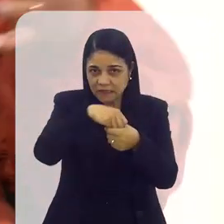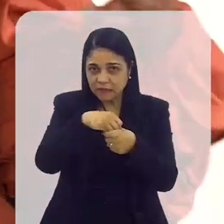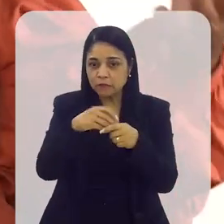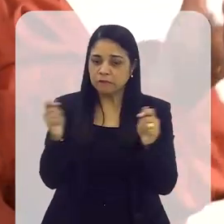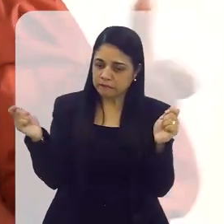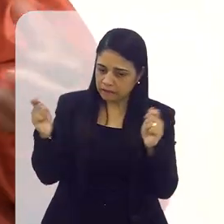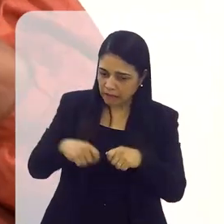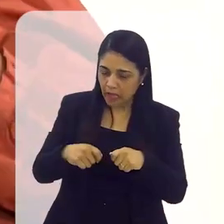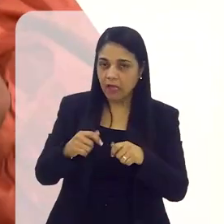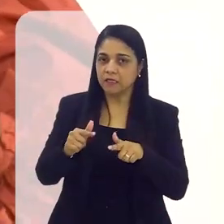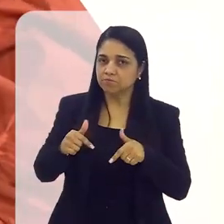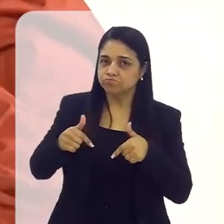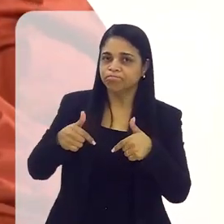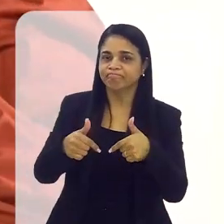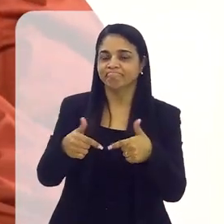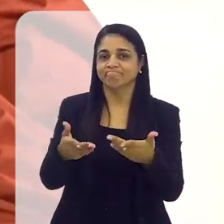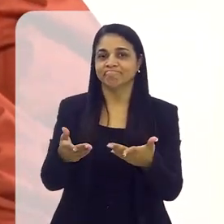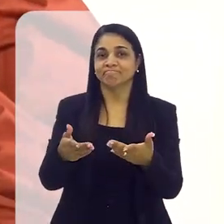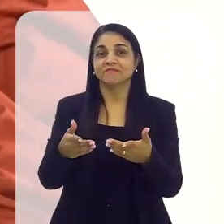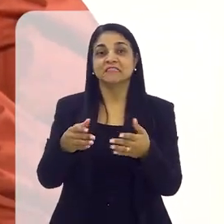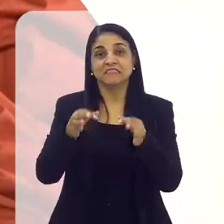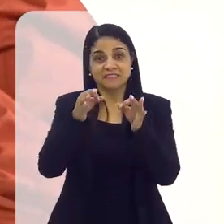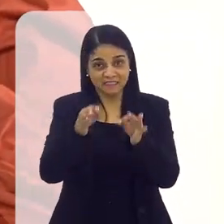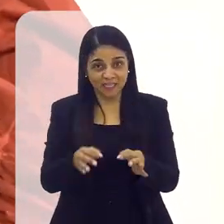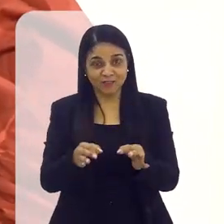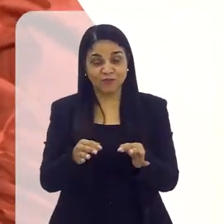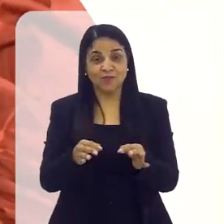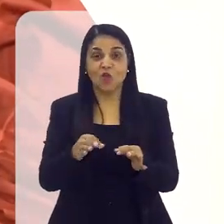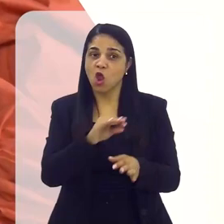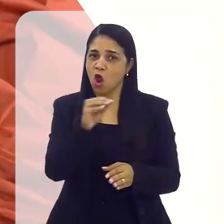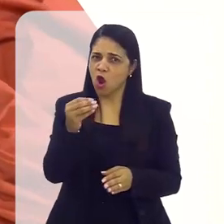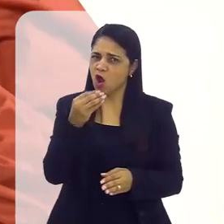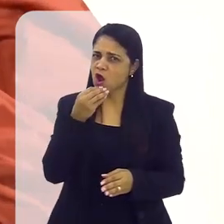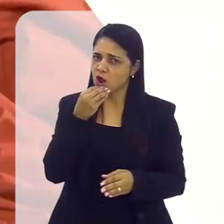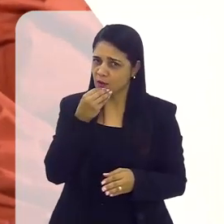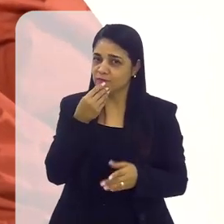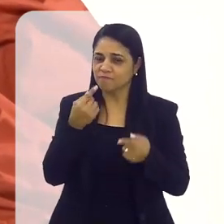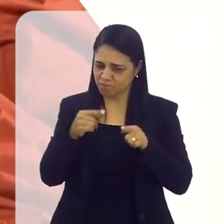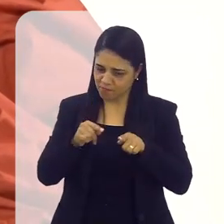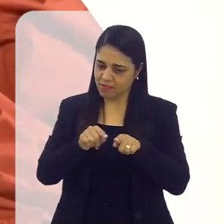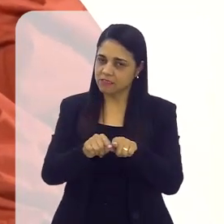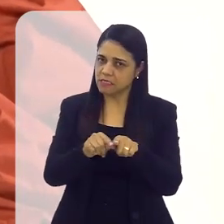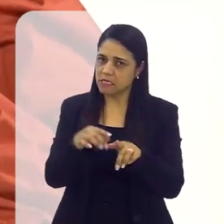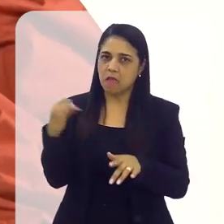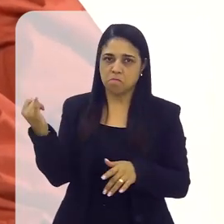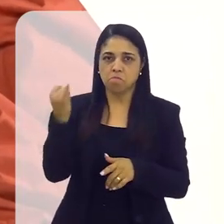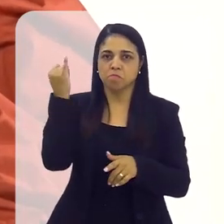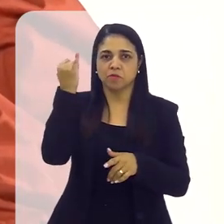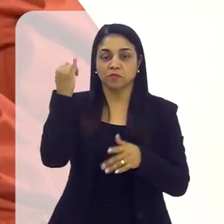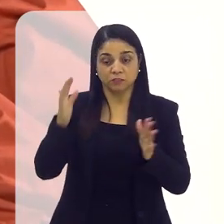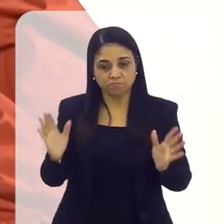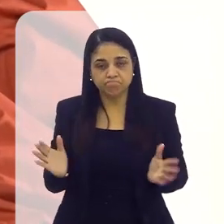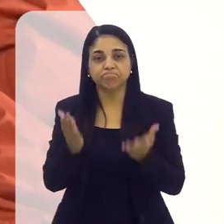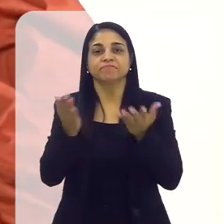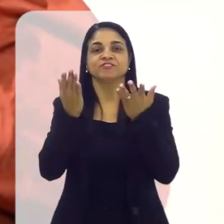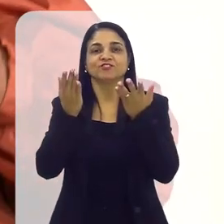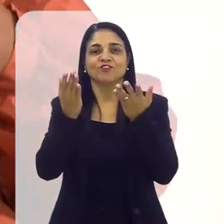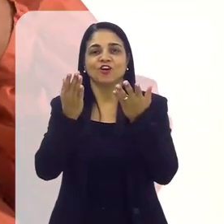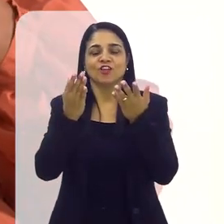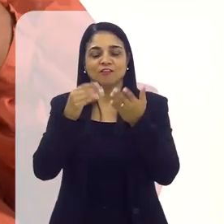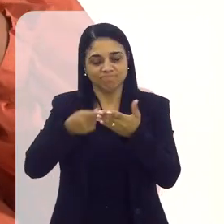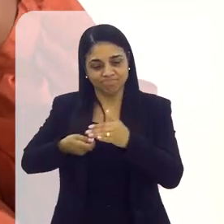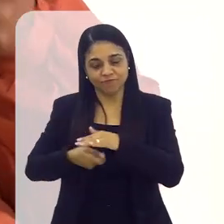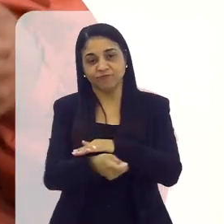ela, dentro das suas possibilidades, ele faz. Tem dado certo, mas é óbvio que a gente quer uma parceria, porque impulsiona ainda